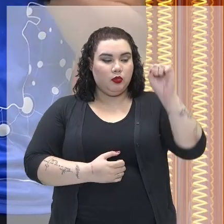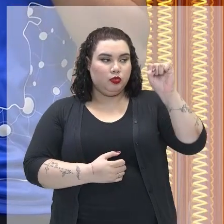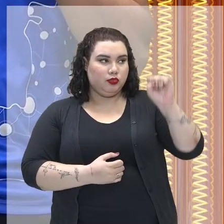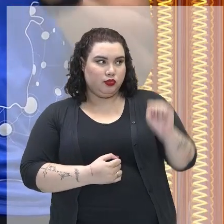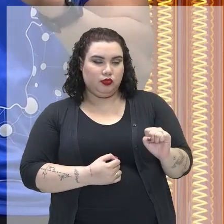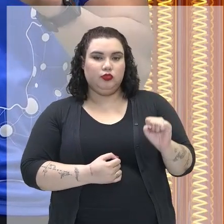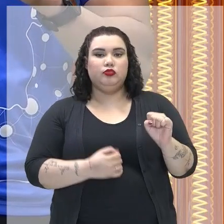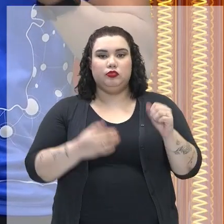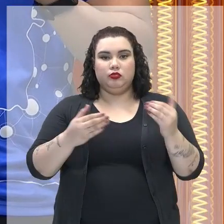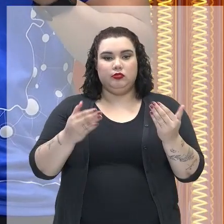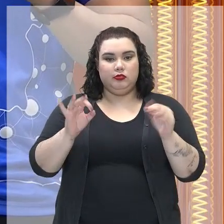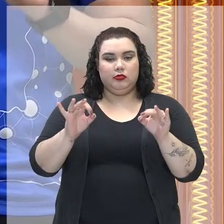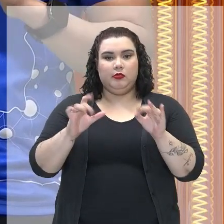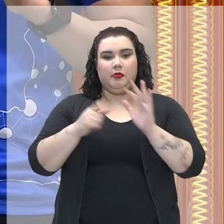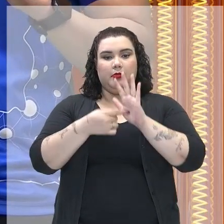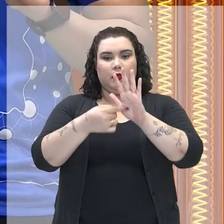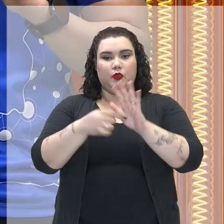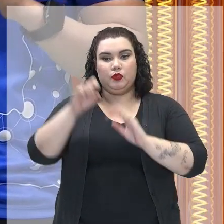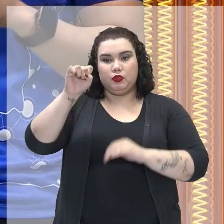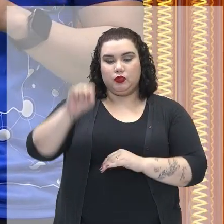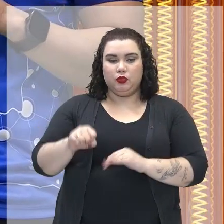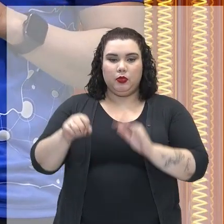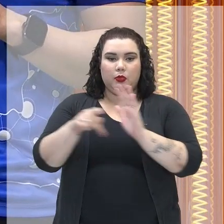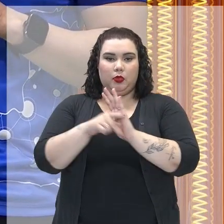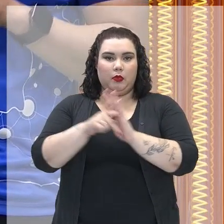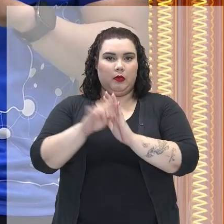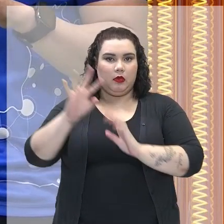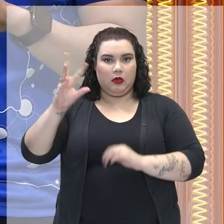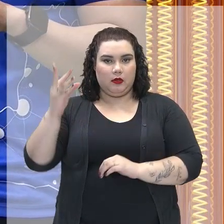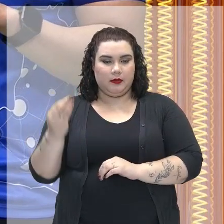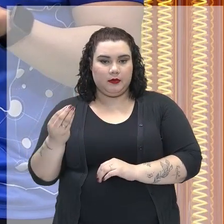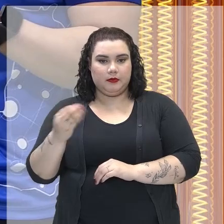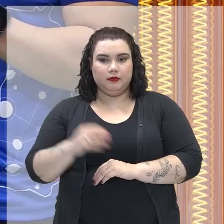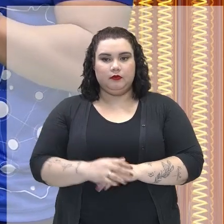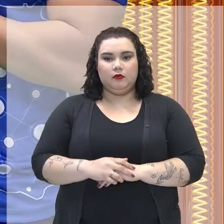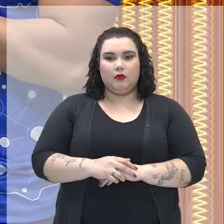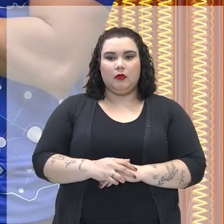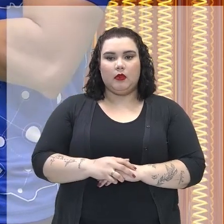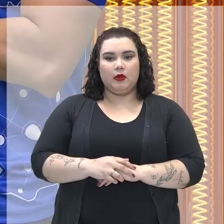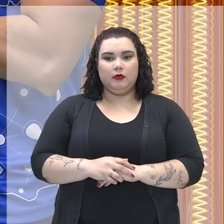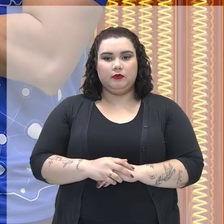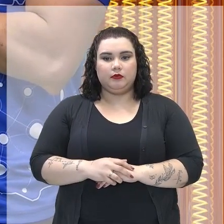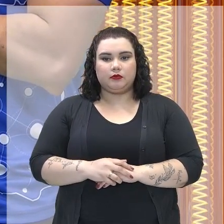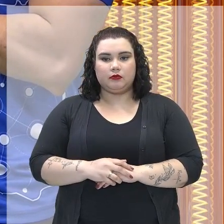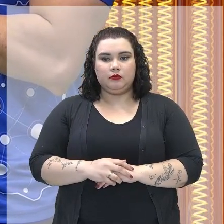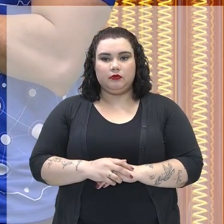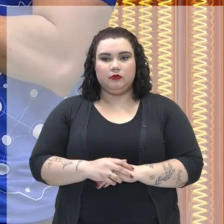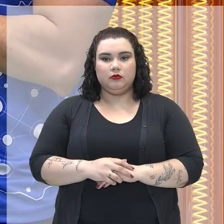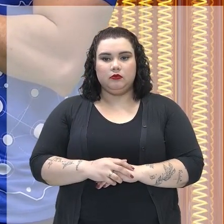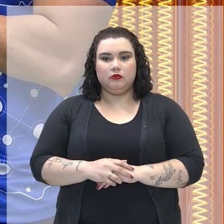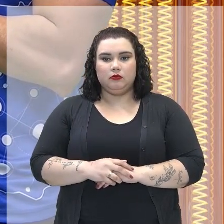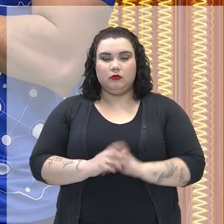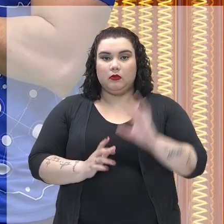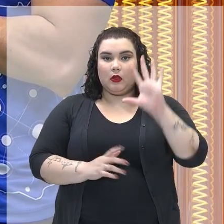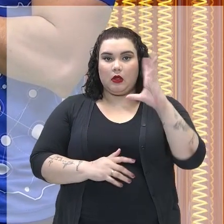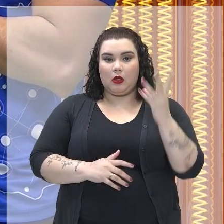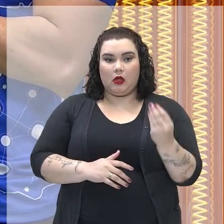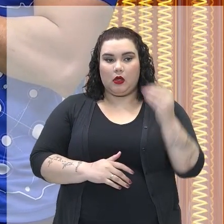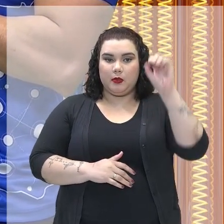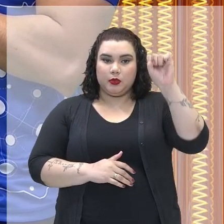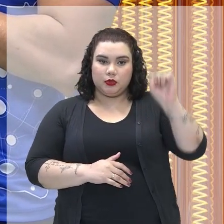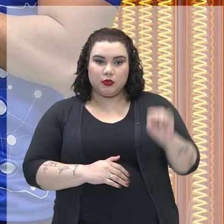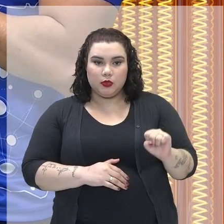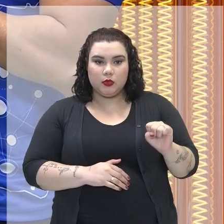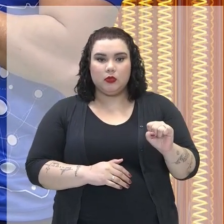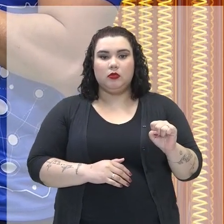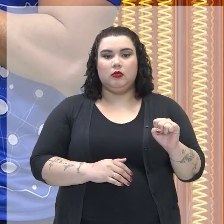aqui abaixo, né, mais ao sul do continente africano. Então, o que a gente observa? Que na África